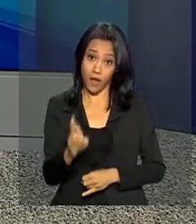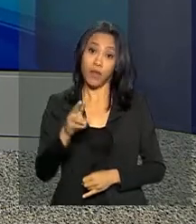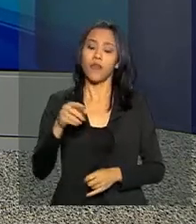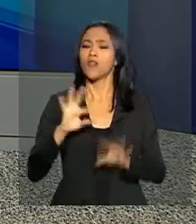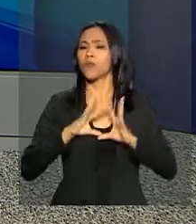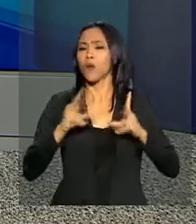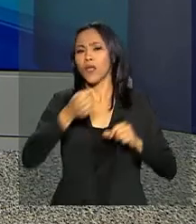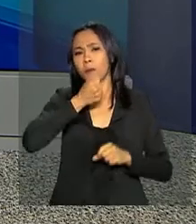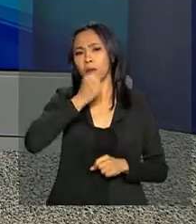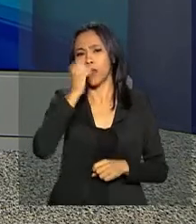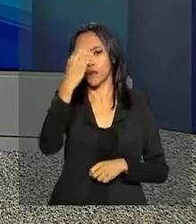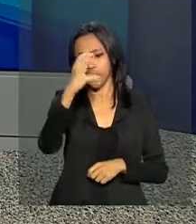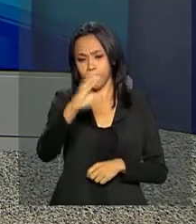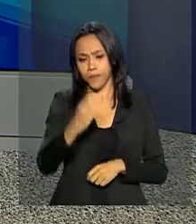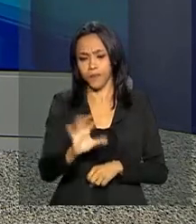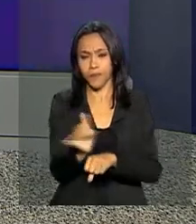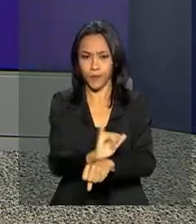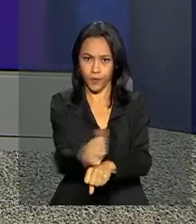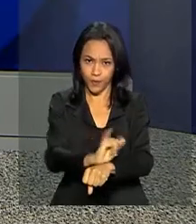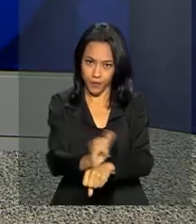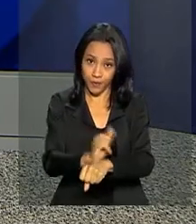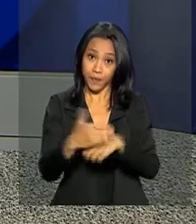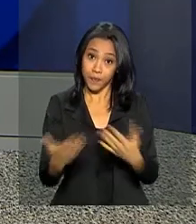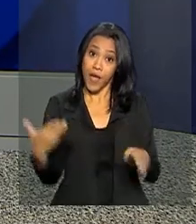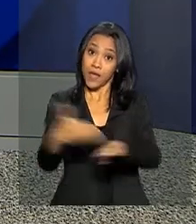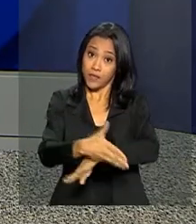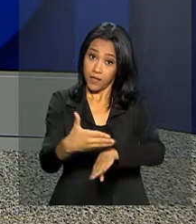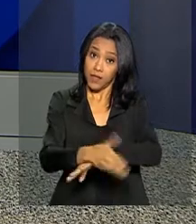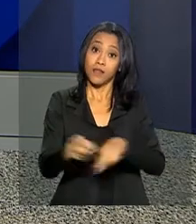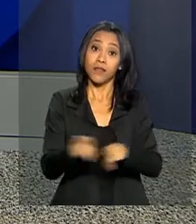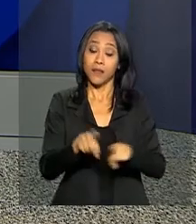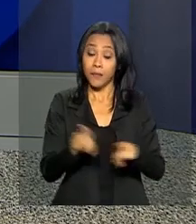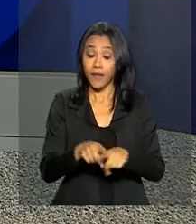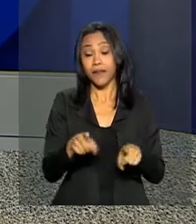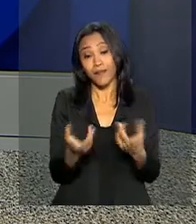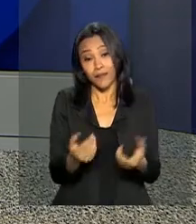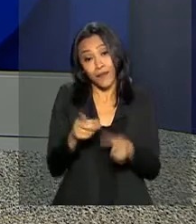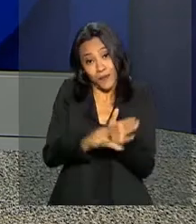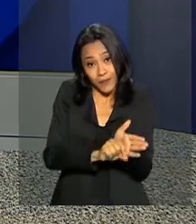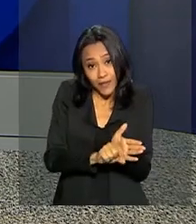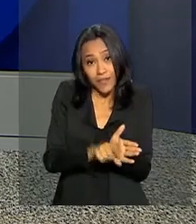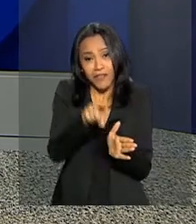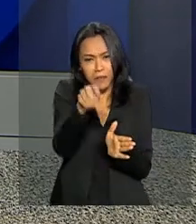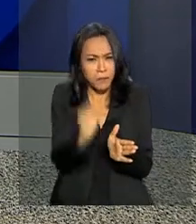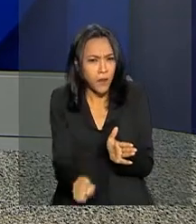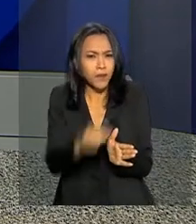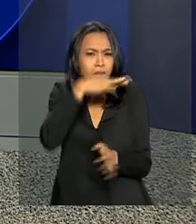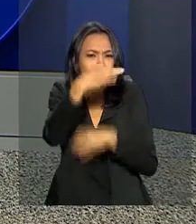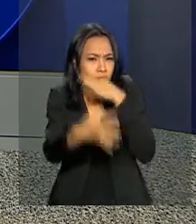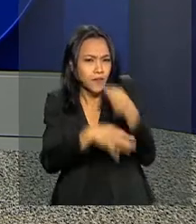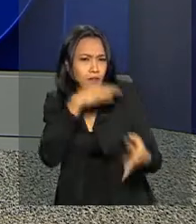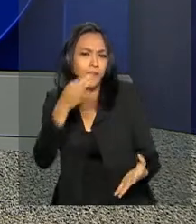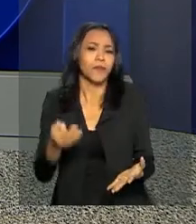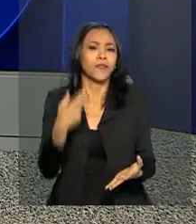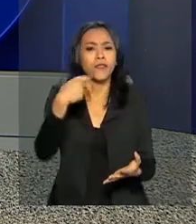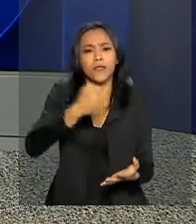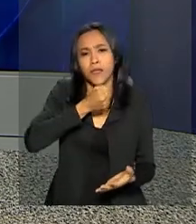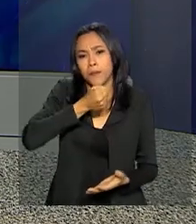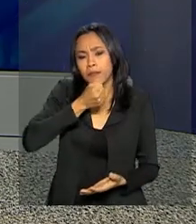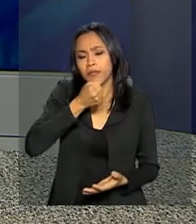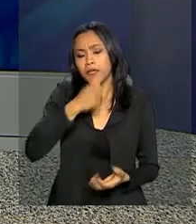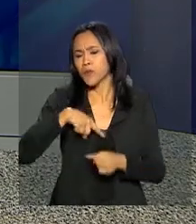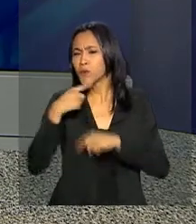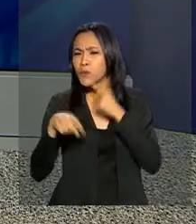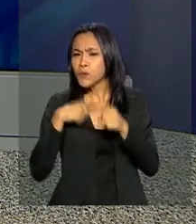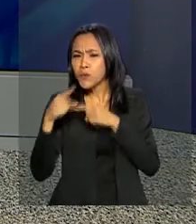reportagens estão em nosso canal no YouTube. Acesse também o nosso perfil no Twitter. Você pode mandar suas sugestões de reportagens e